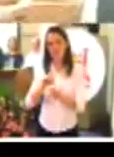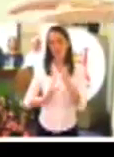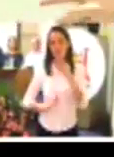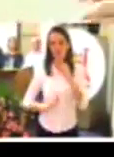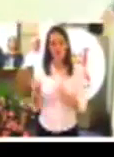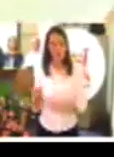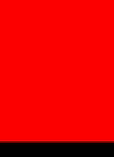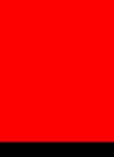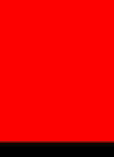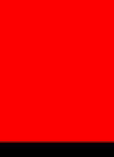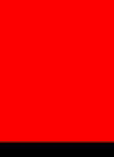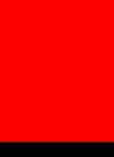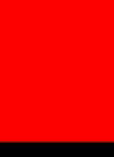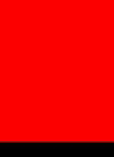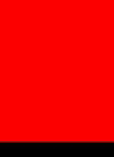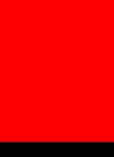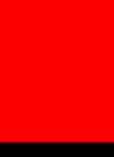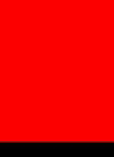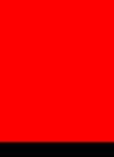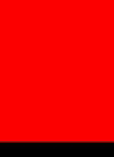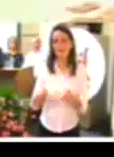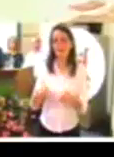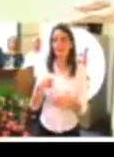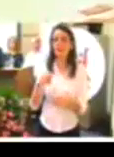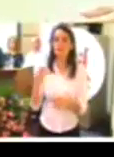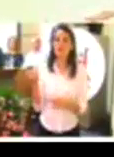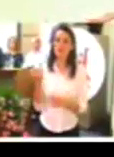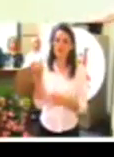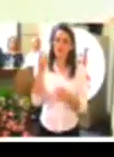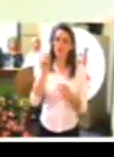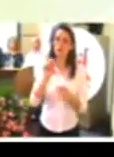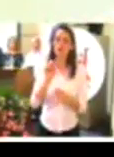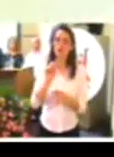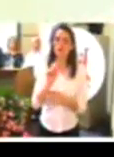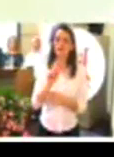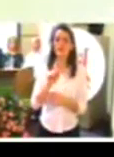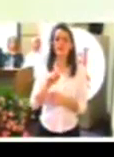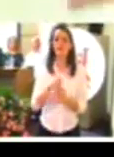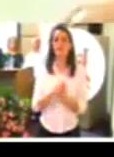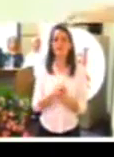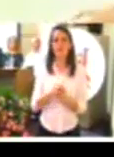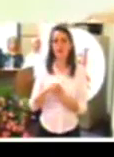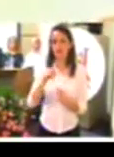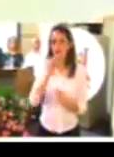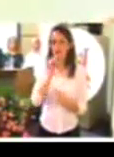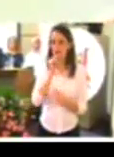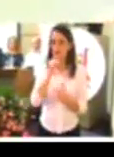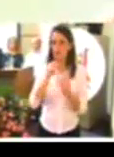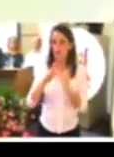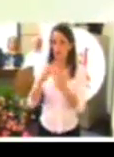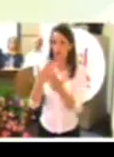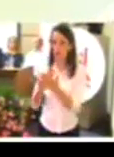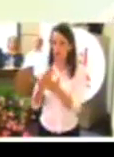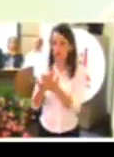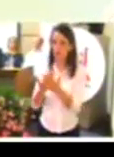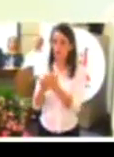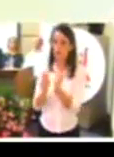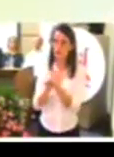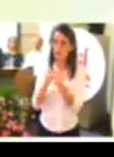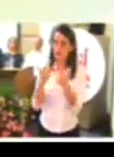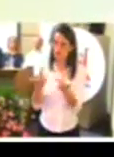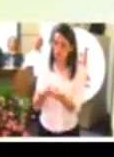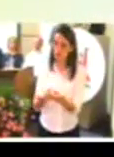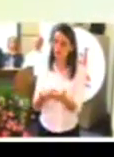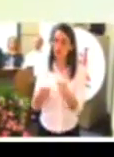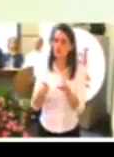regular, já é importante, devemos destacar que, no caso da Escola do